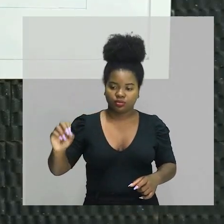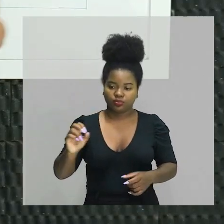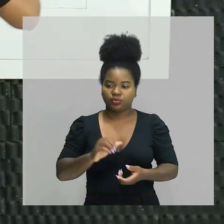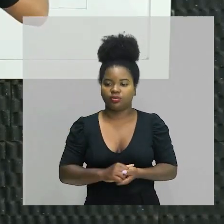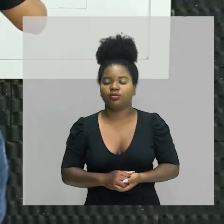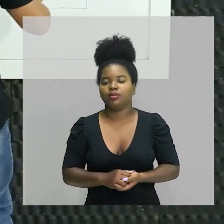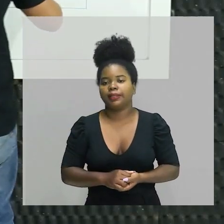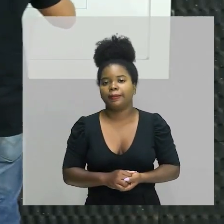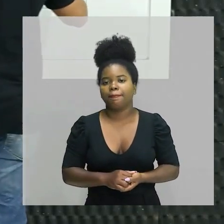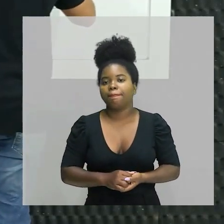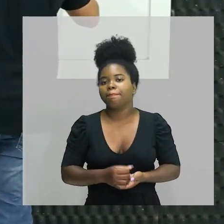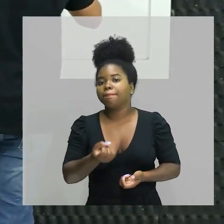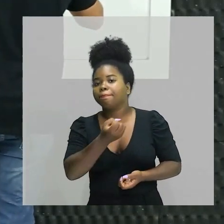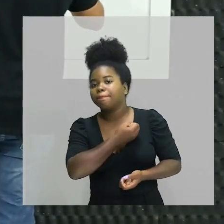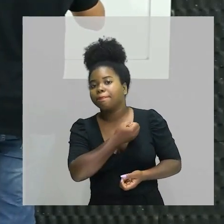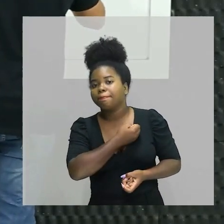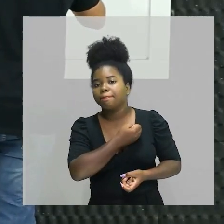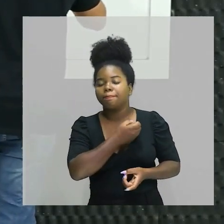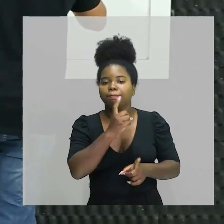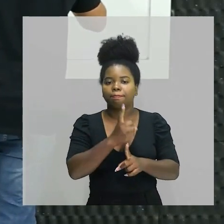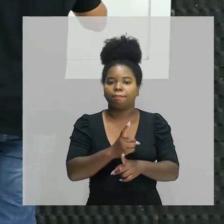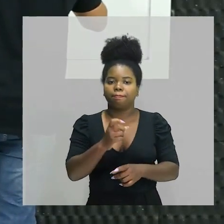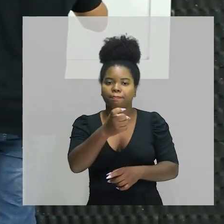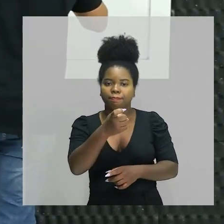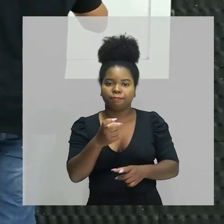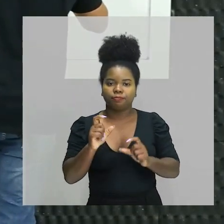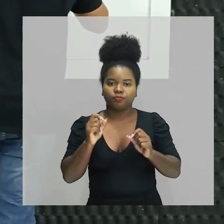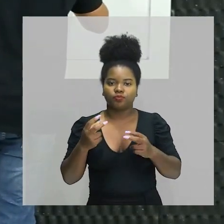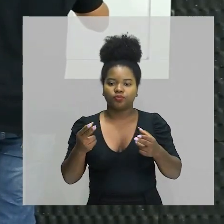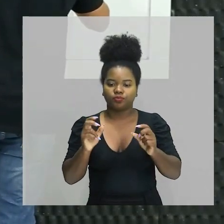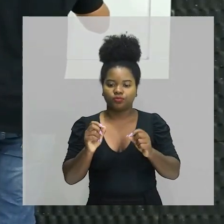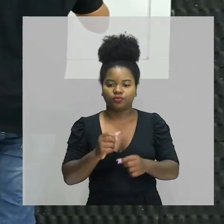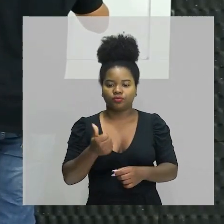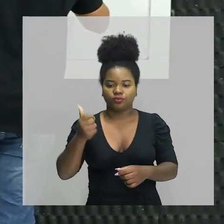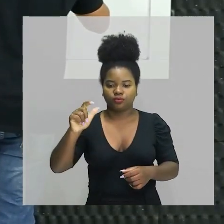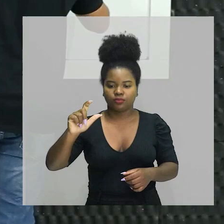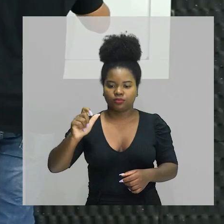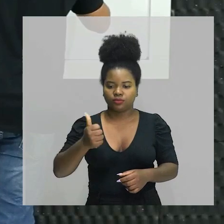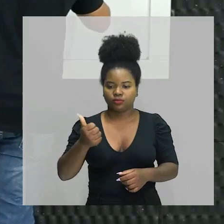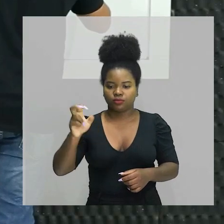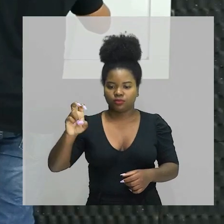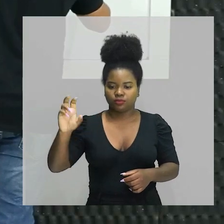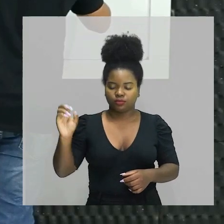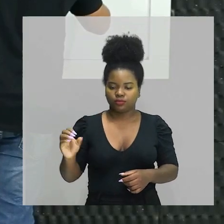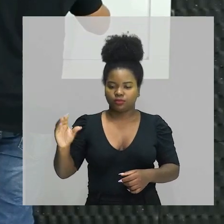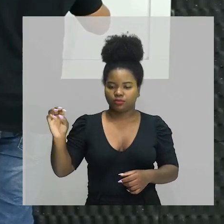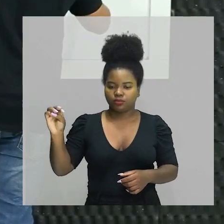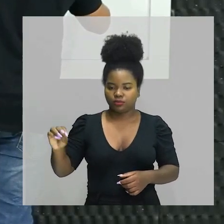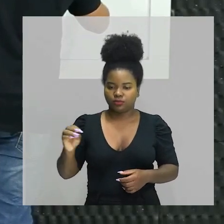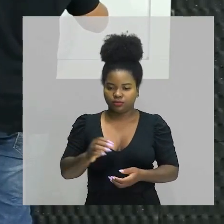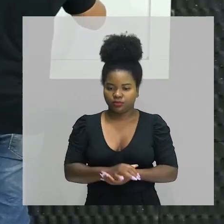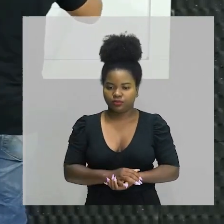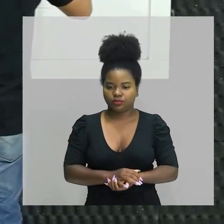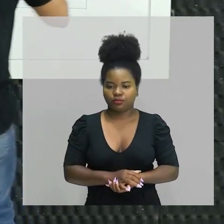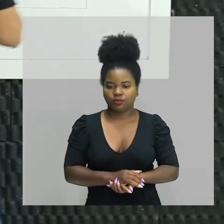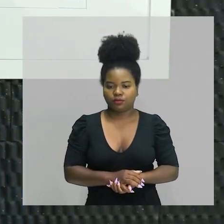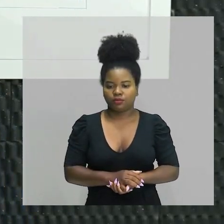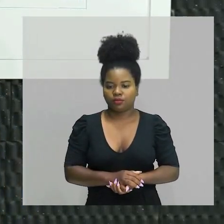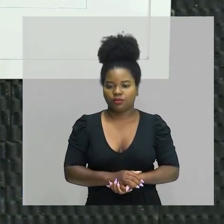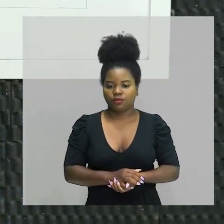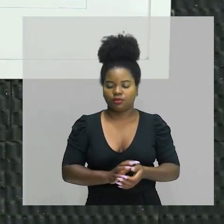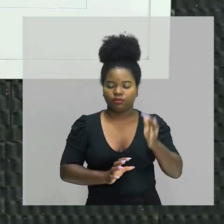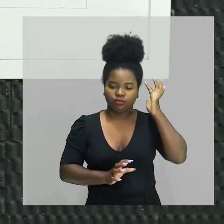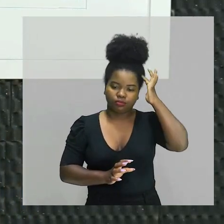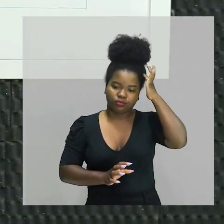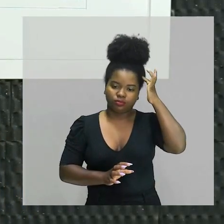tá? Então, esse valor aqui, ó, x, vai ser igual a 150 centímetros.